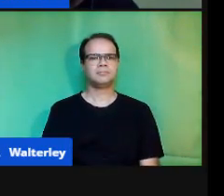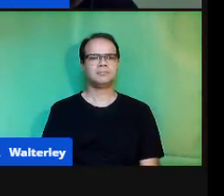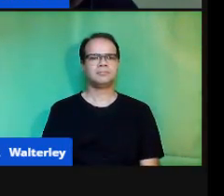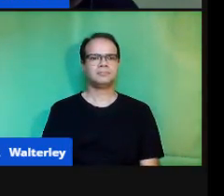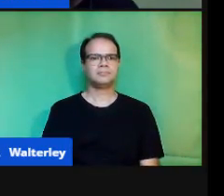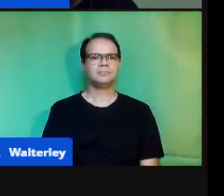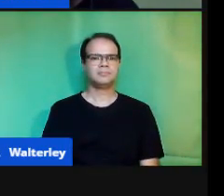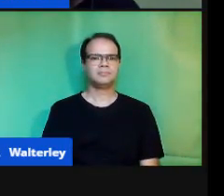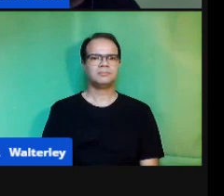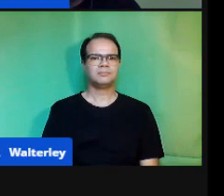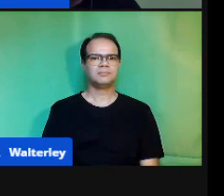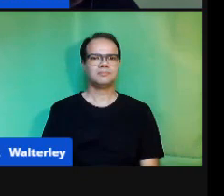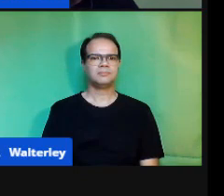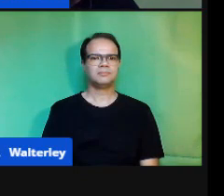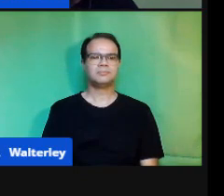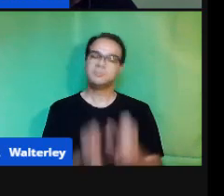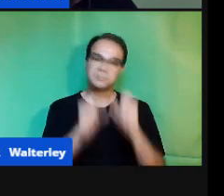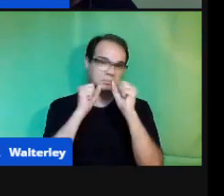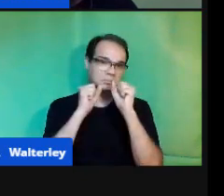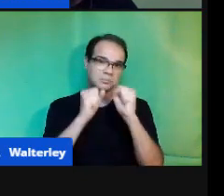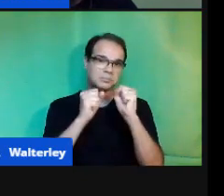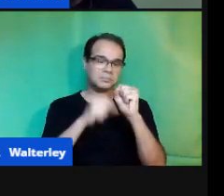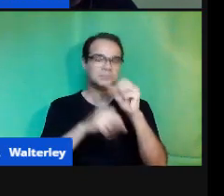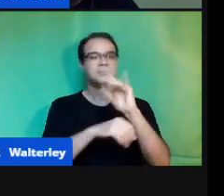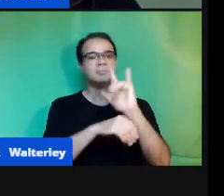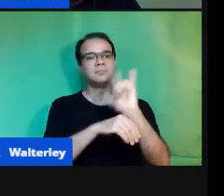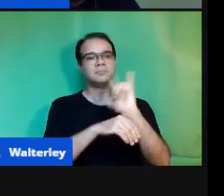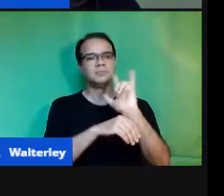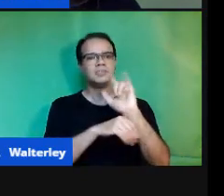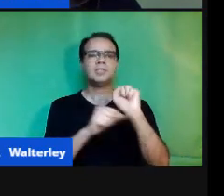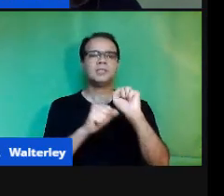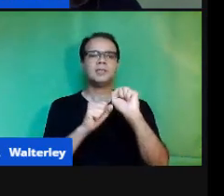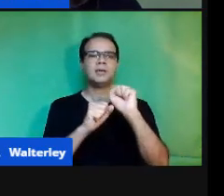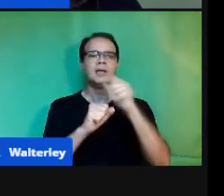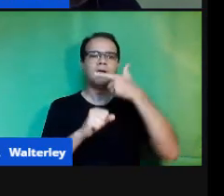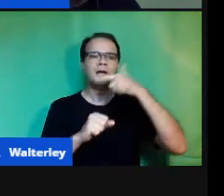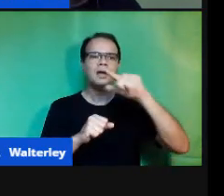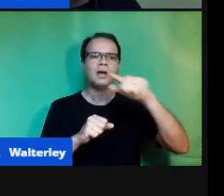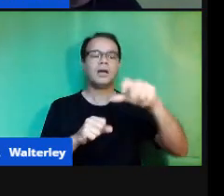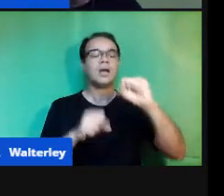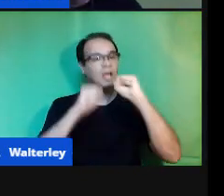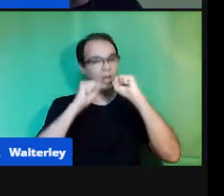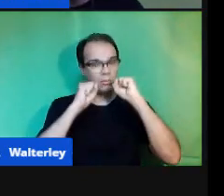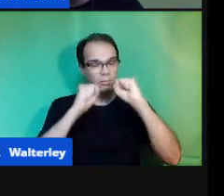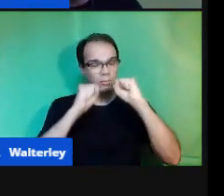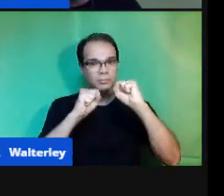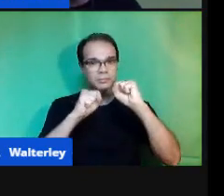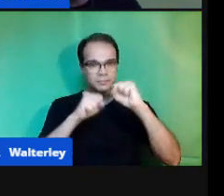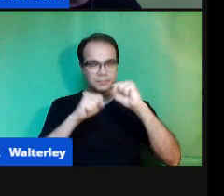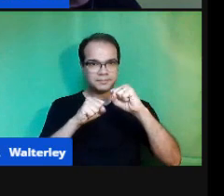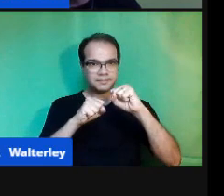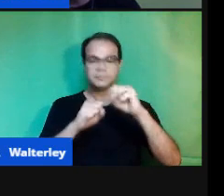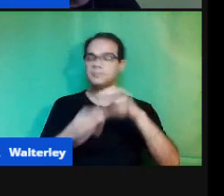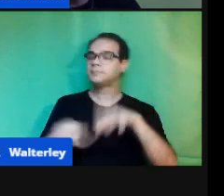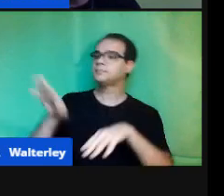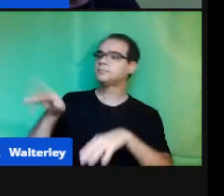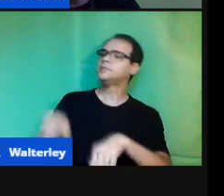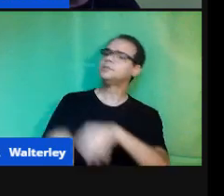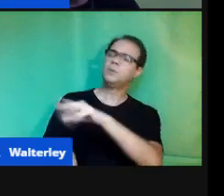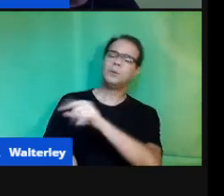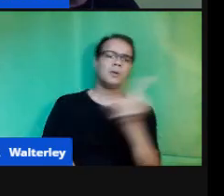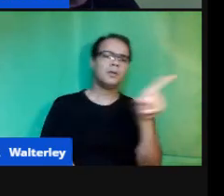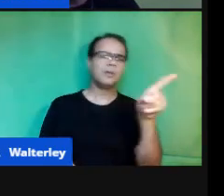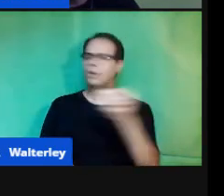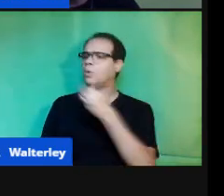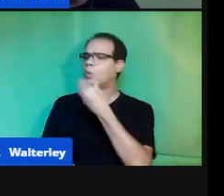Como usar isso em sala de aula? Um professor de literatura, por exemplo, pode pedir para os alunos entrevistarem escritores